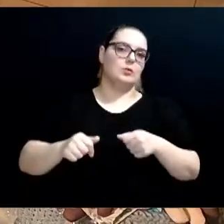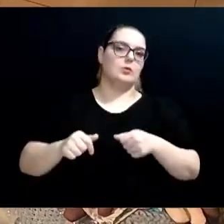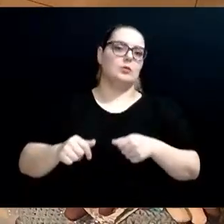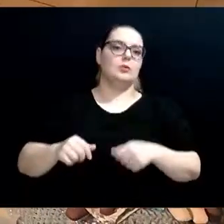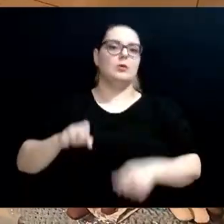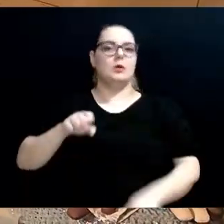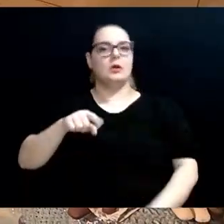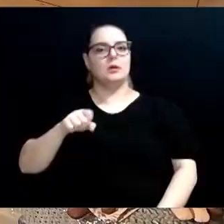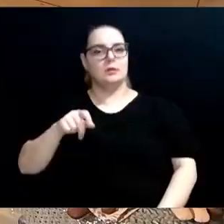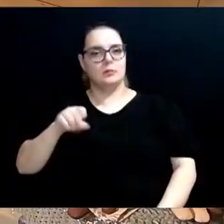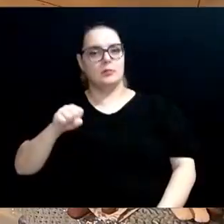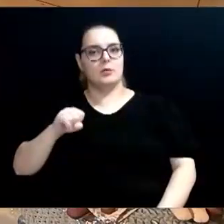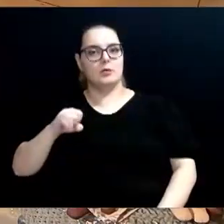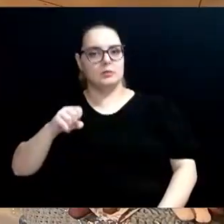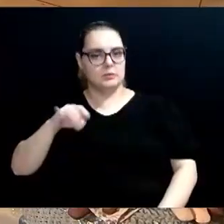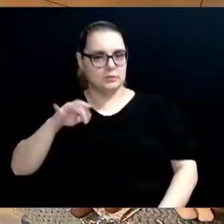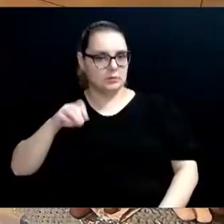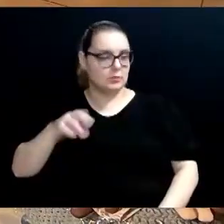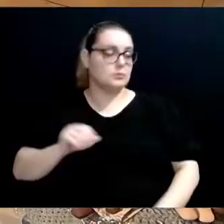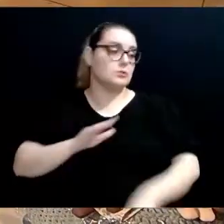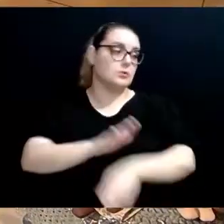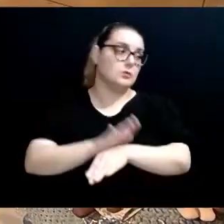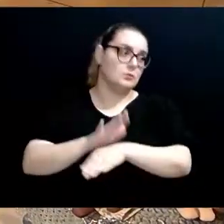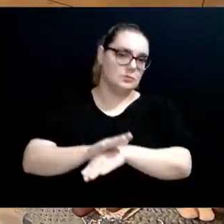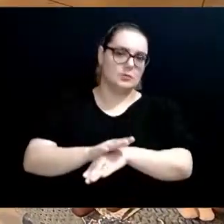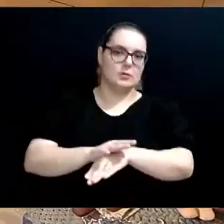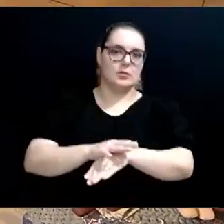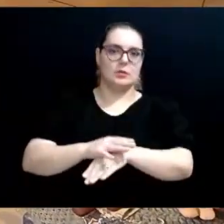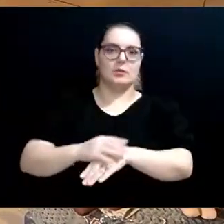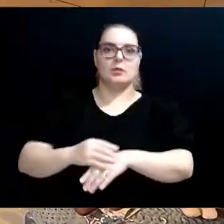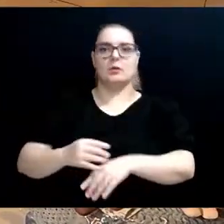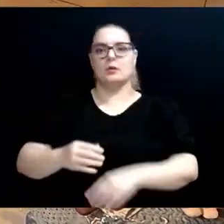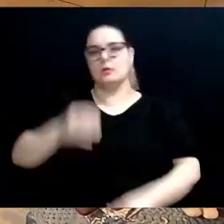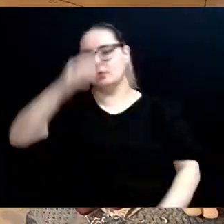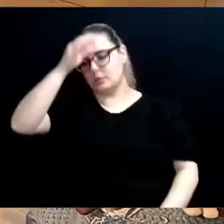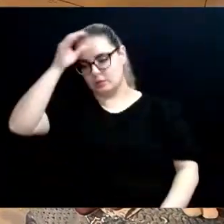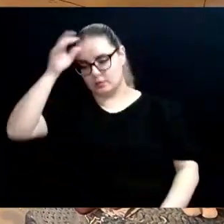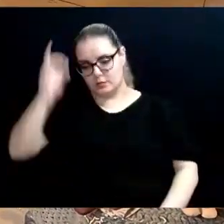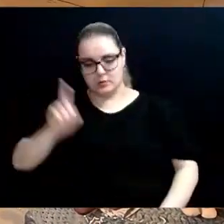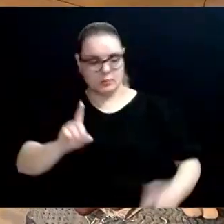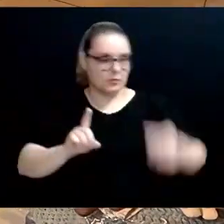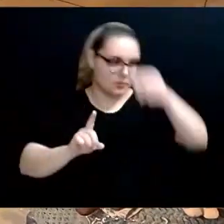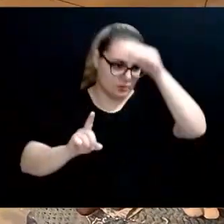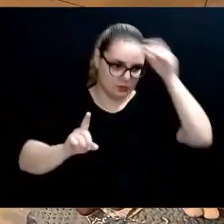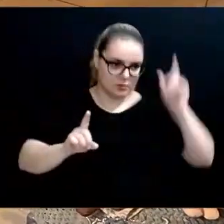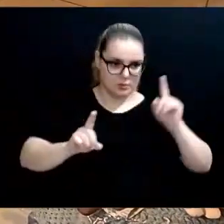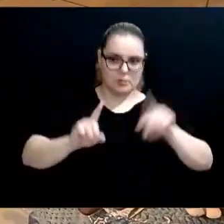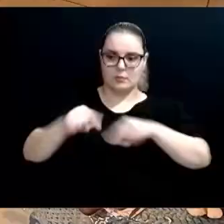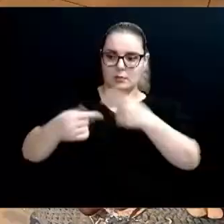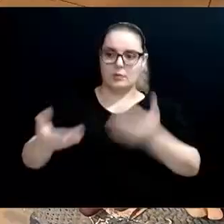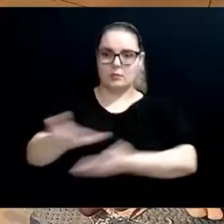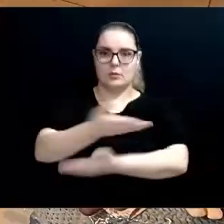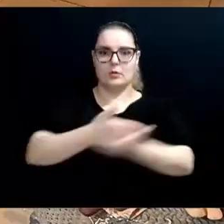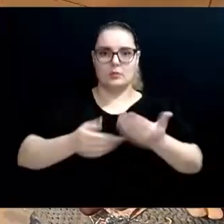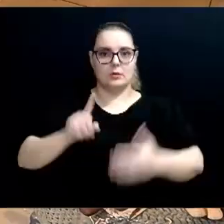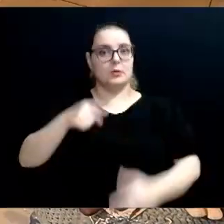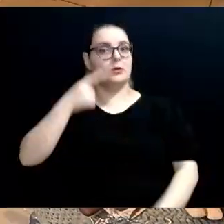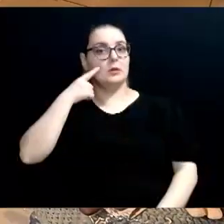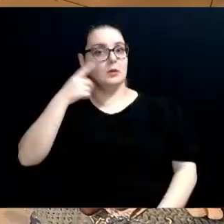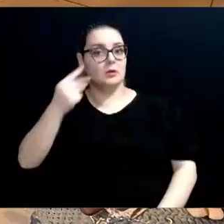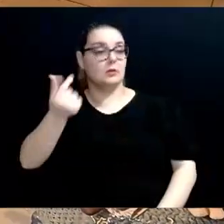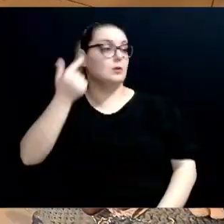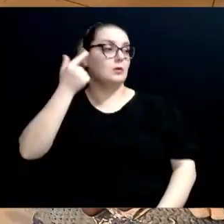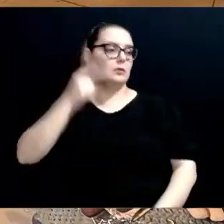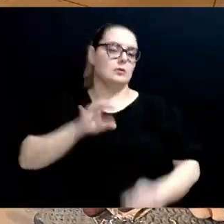loja e dividir por todos esses expositores que estão colaborando. E um está trazendo o cliente para o outro.